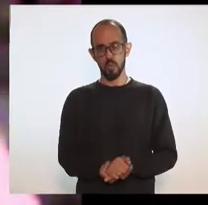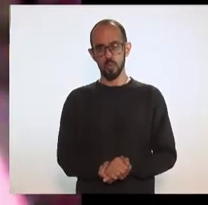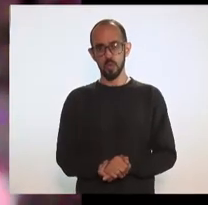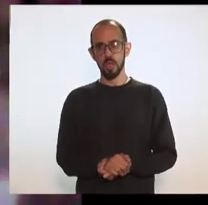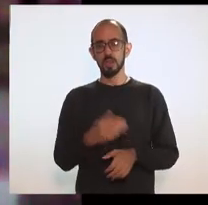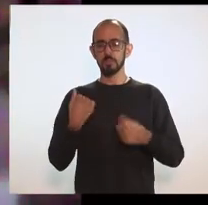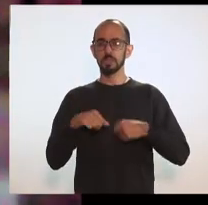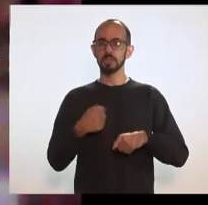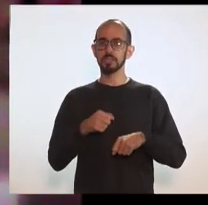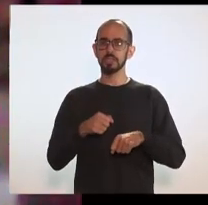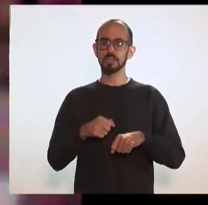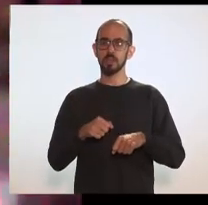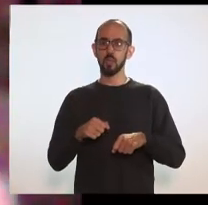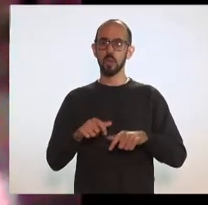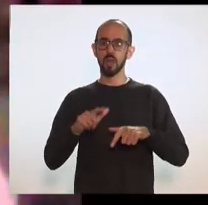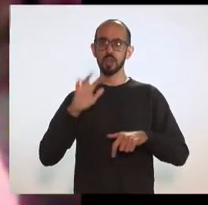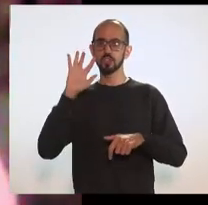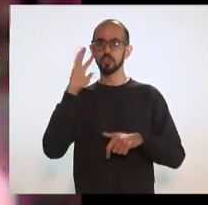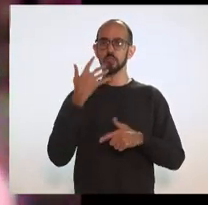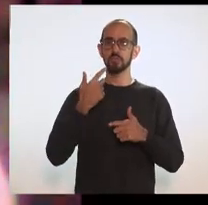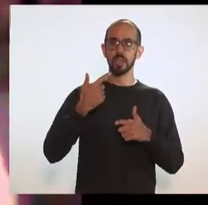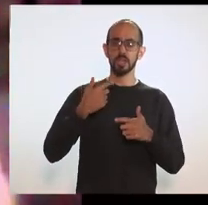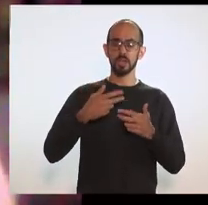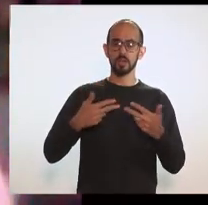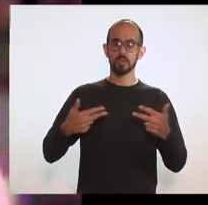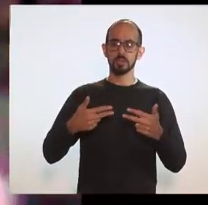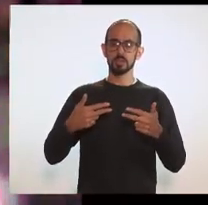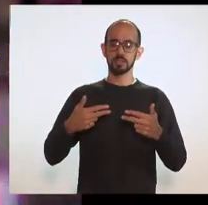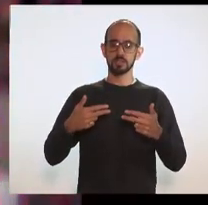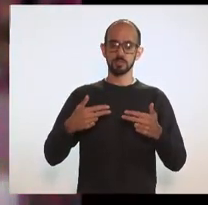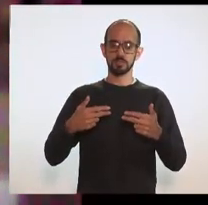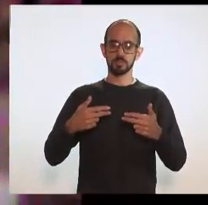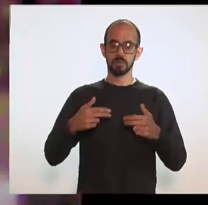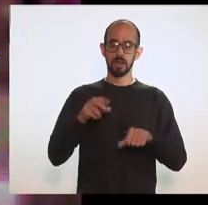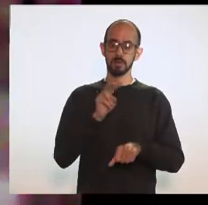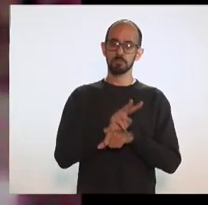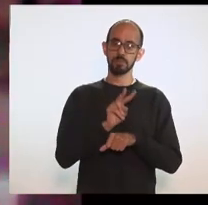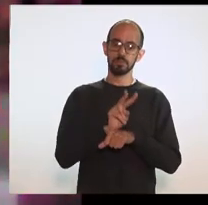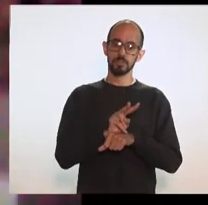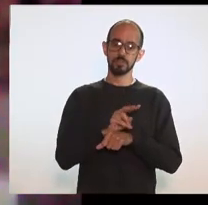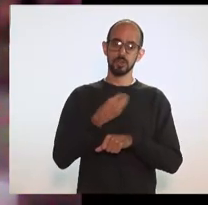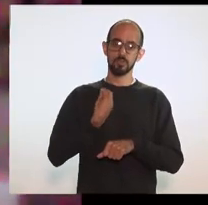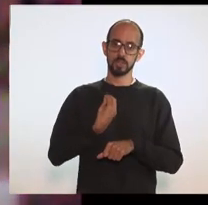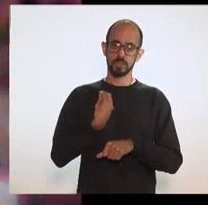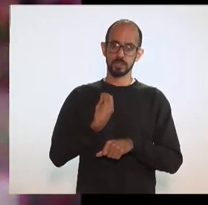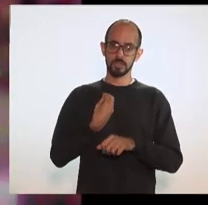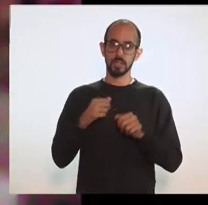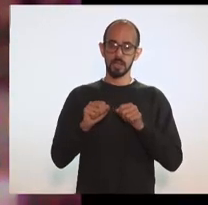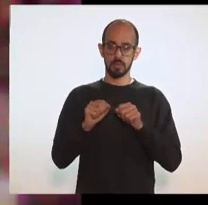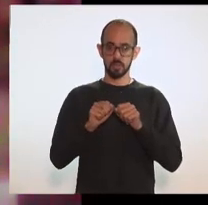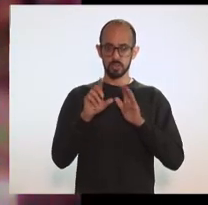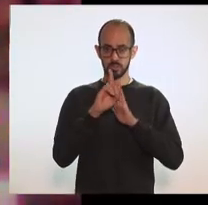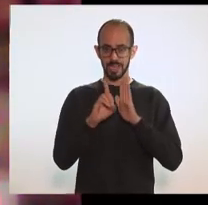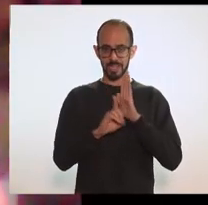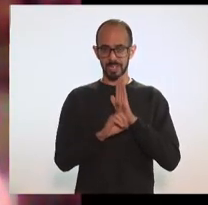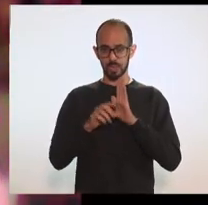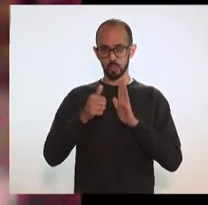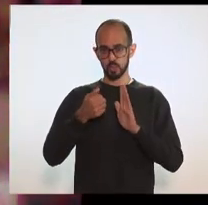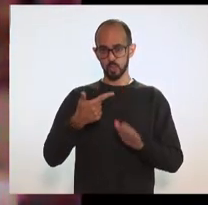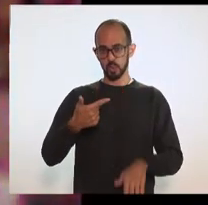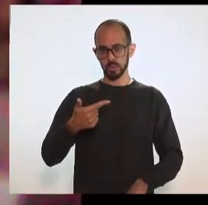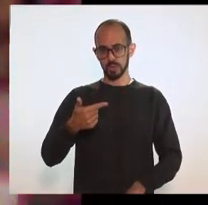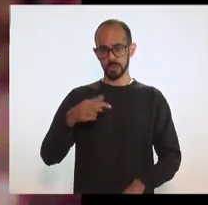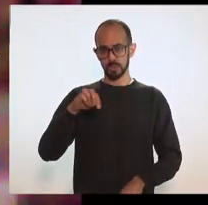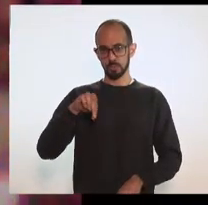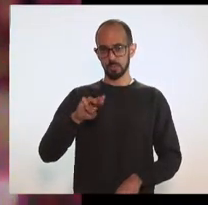medidas que previnam vidas e o que que ele fez ele editou um decreto no último dia 12 de Março o